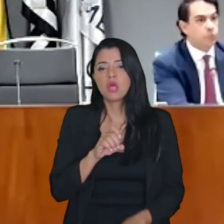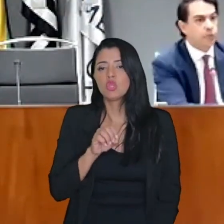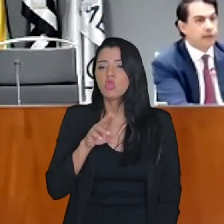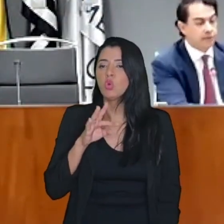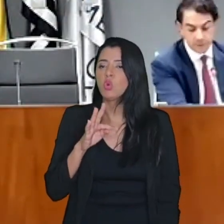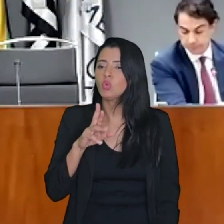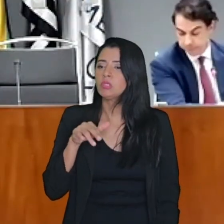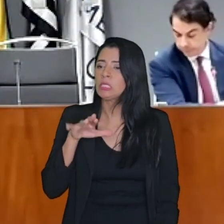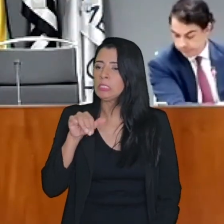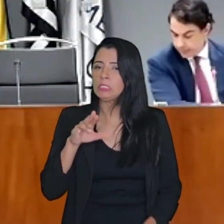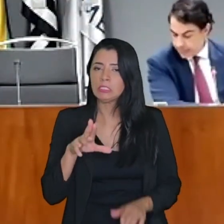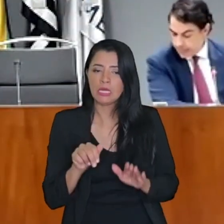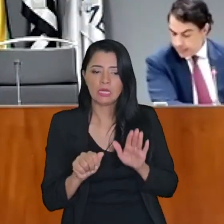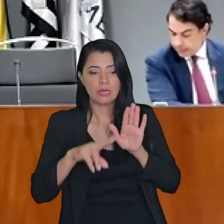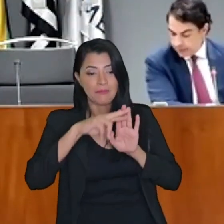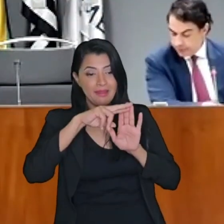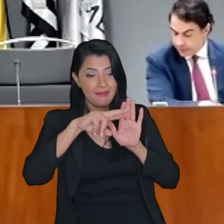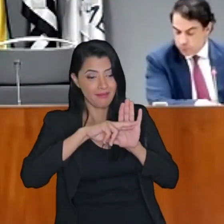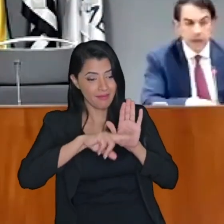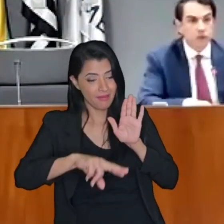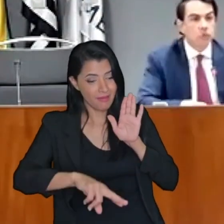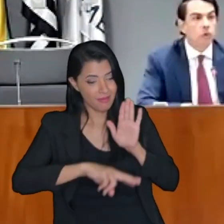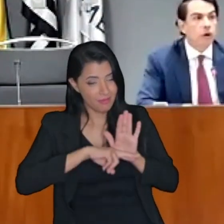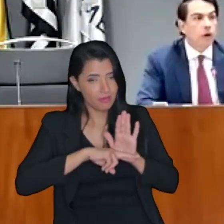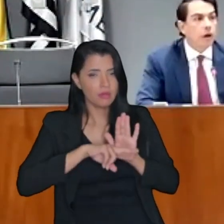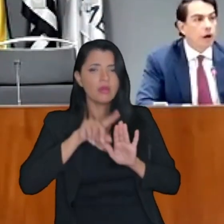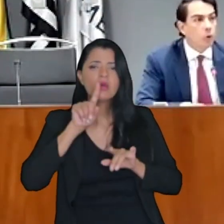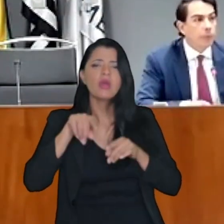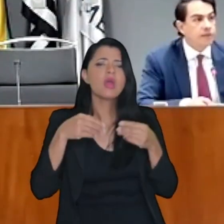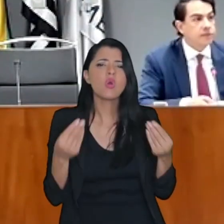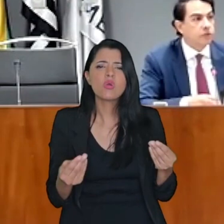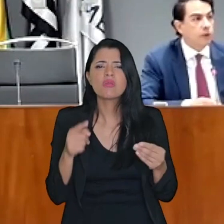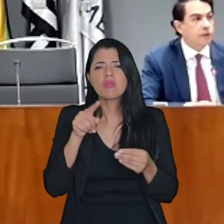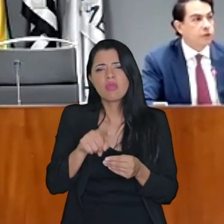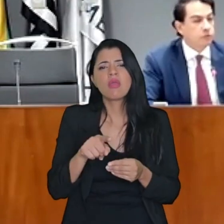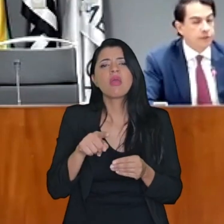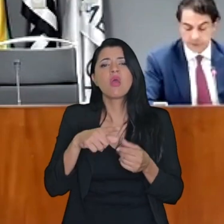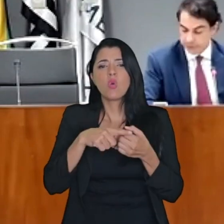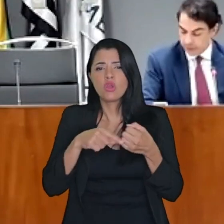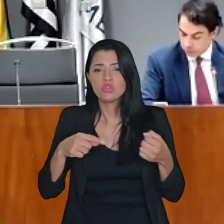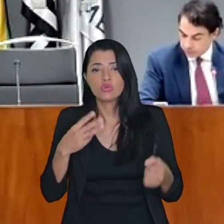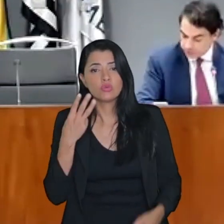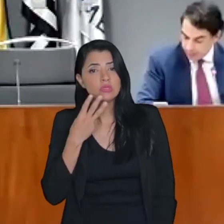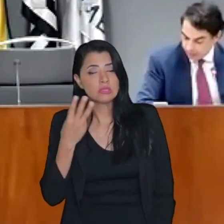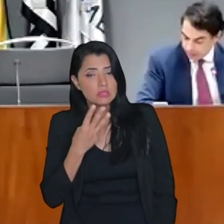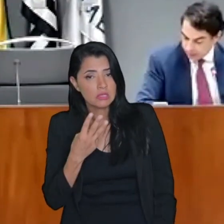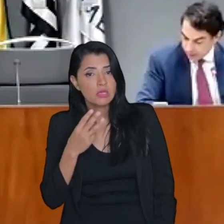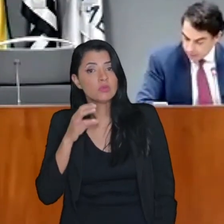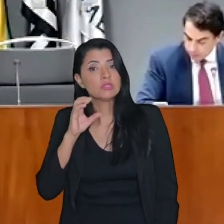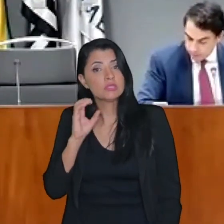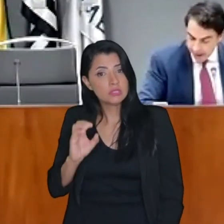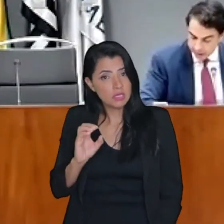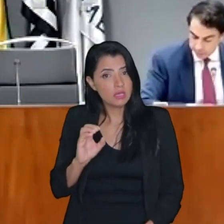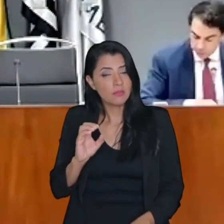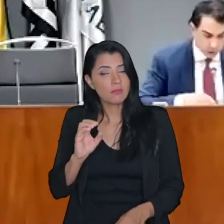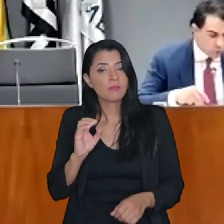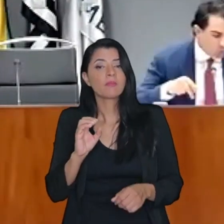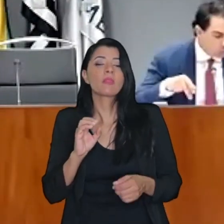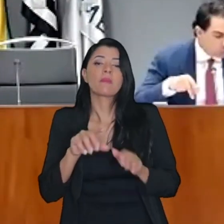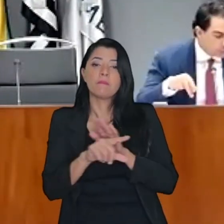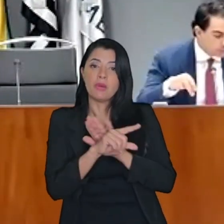pela jurisprudência, diz respeito ao preceito do artigo 3º-C,